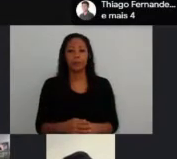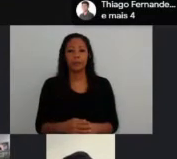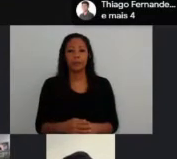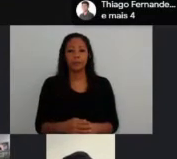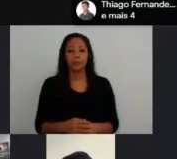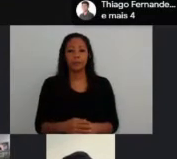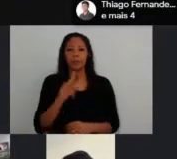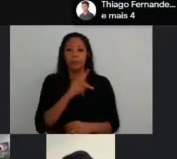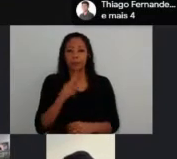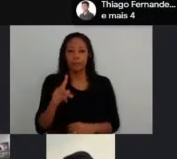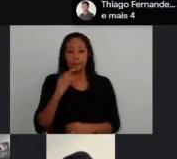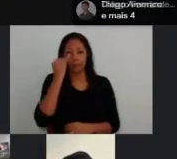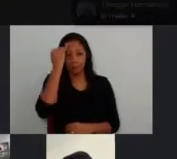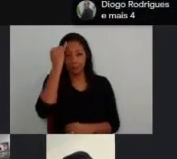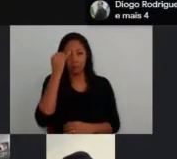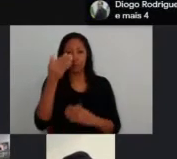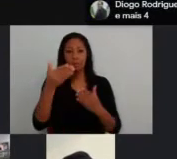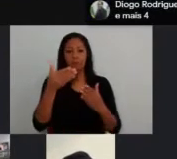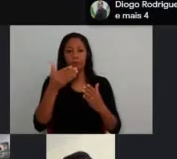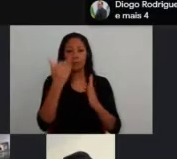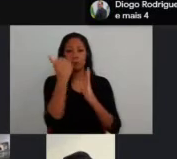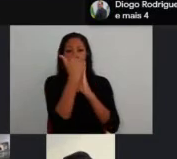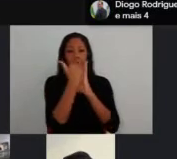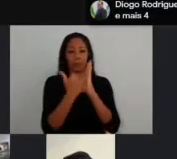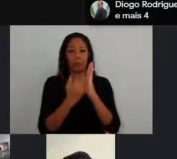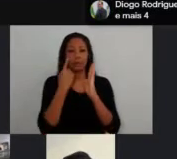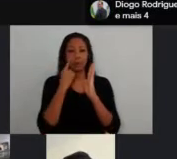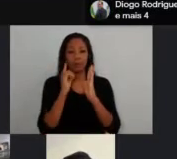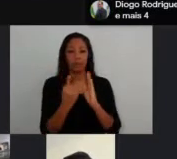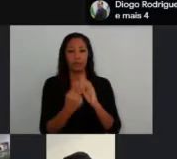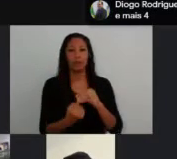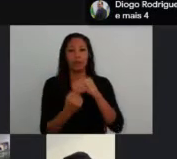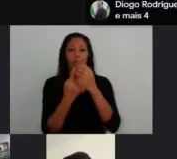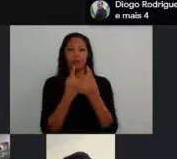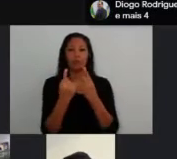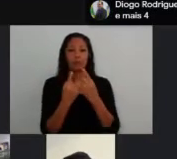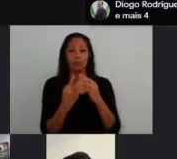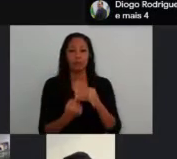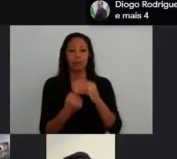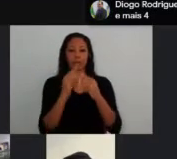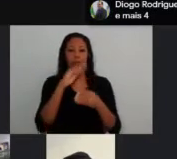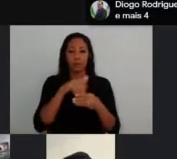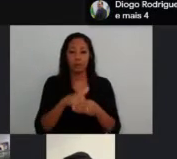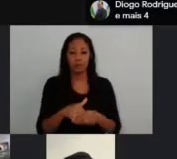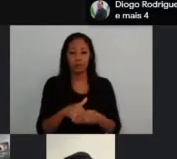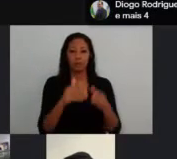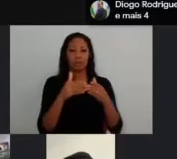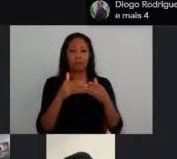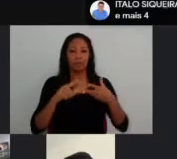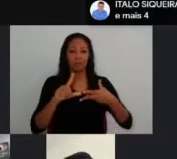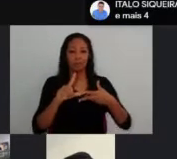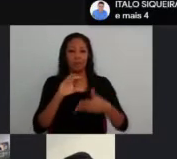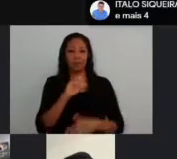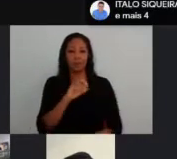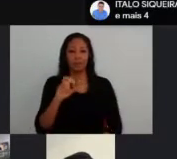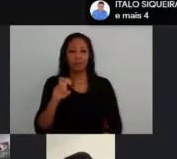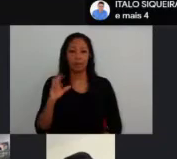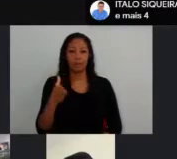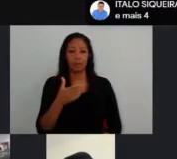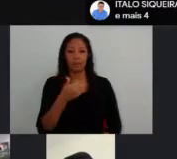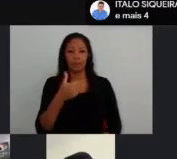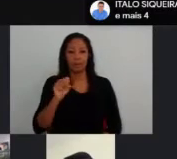presidente Irani Guedes passou para a ordem do dia, colocando em única discussão e única votação o requerimento legislativo número 055/2018, Poder